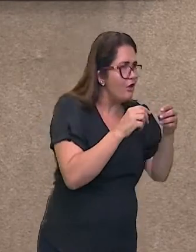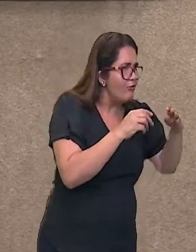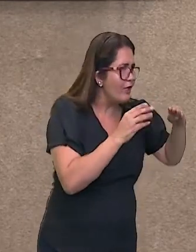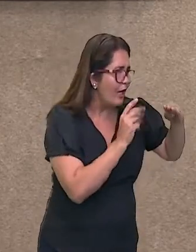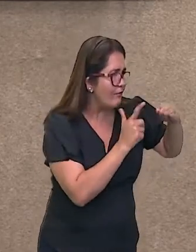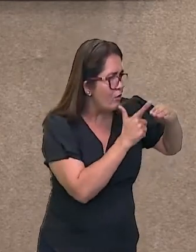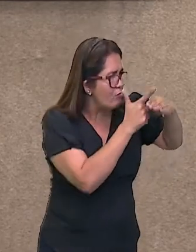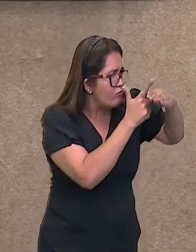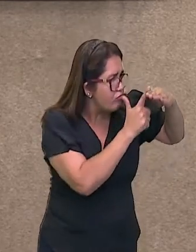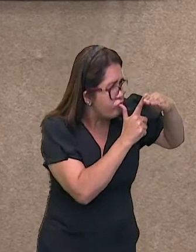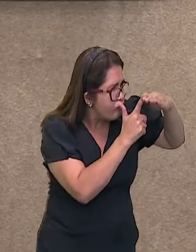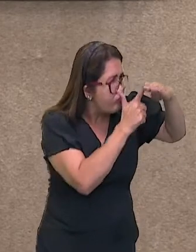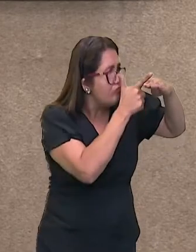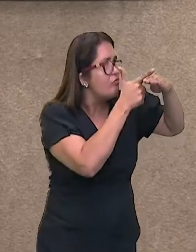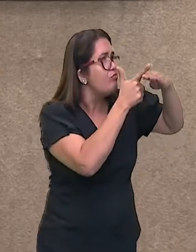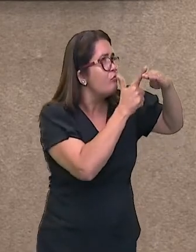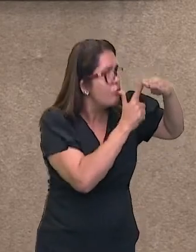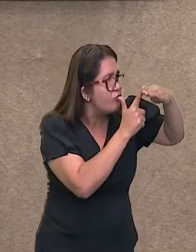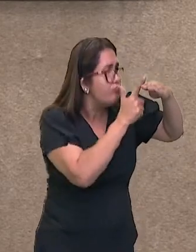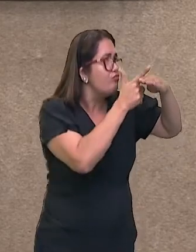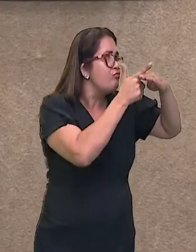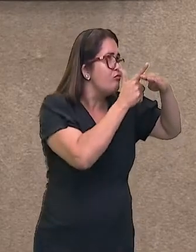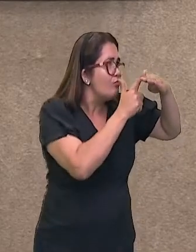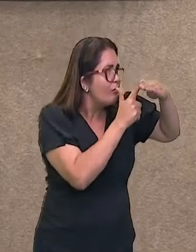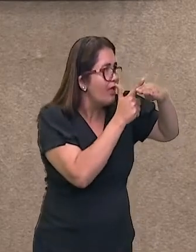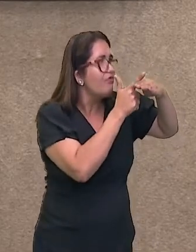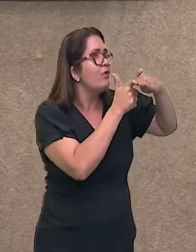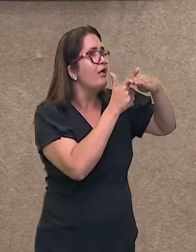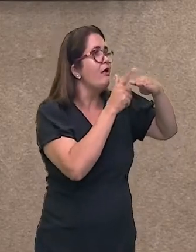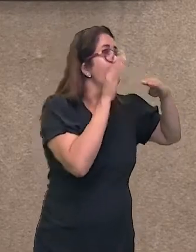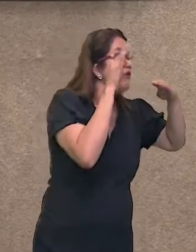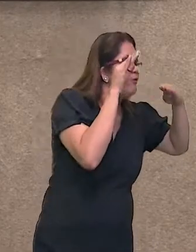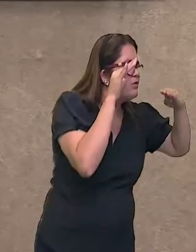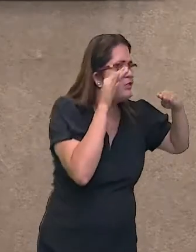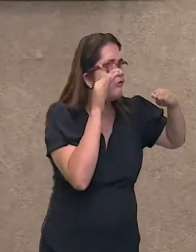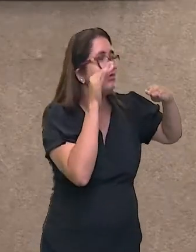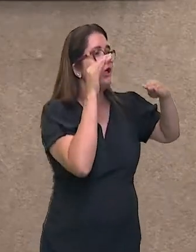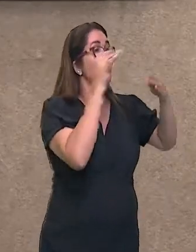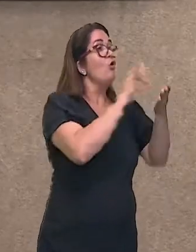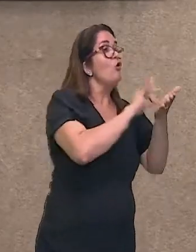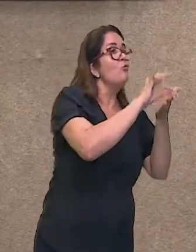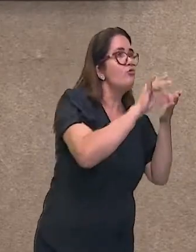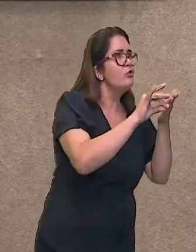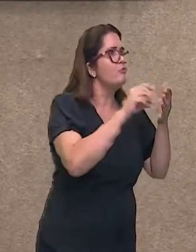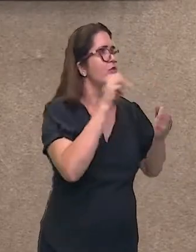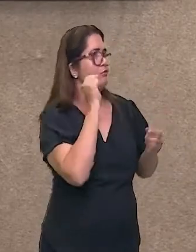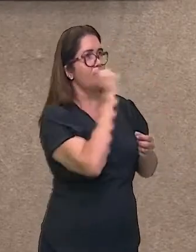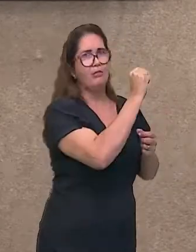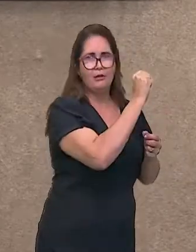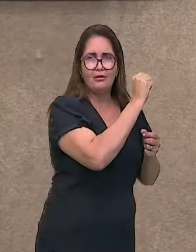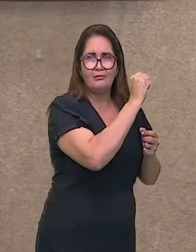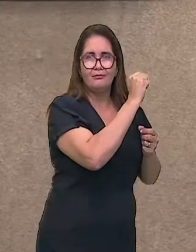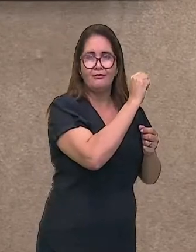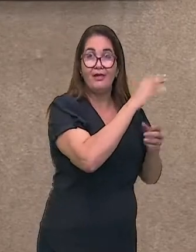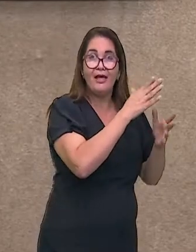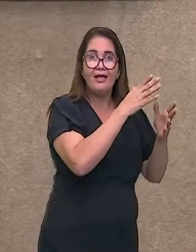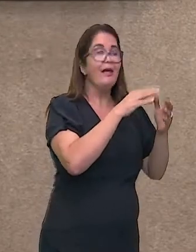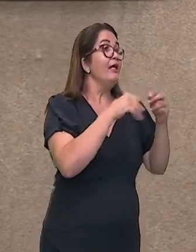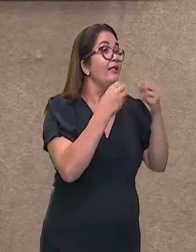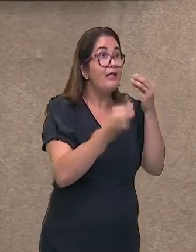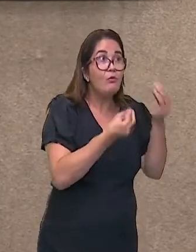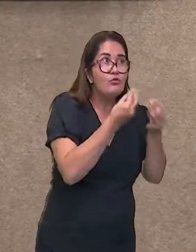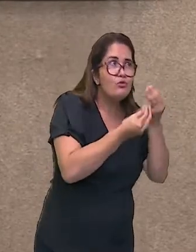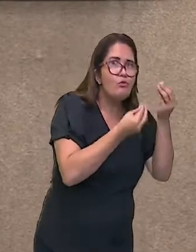lutavam entre si. Muitas vezes, a distância entre uma trincheira e outra era mínima. O espaço